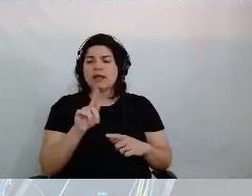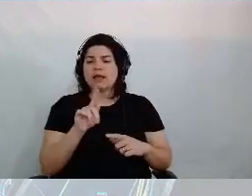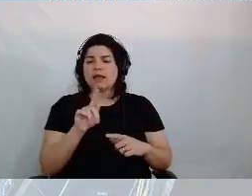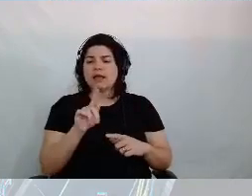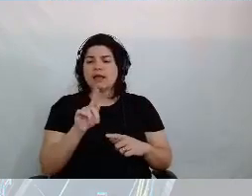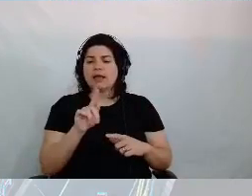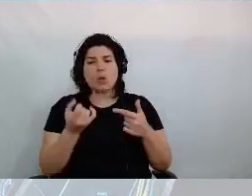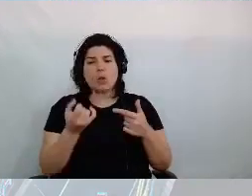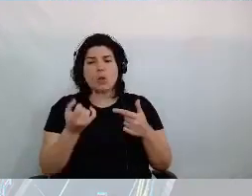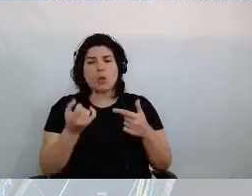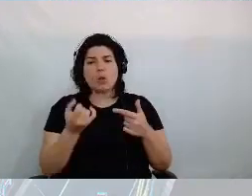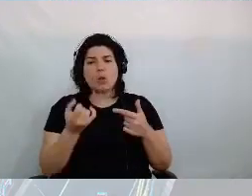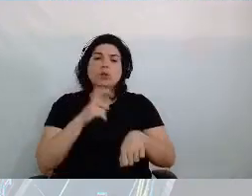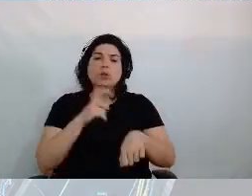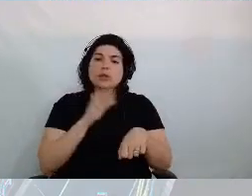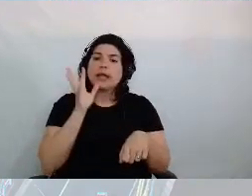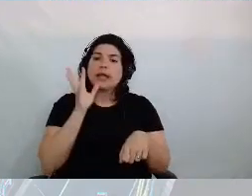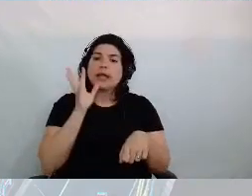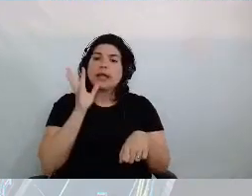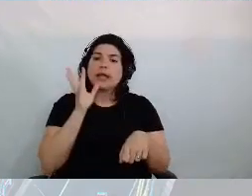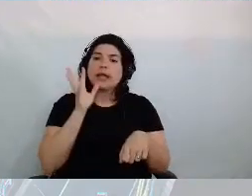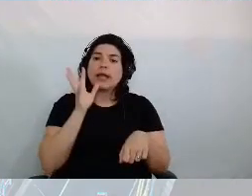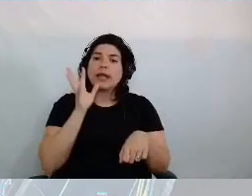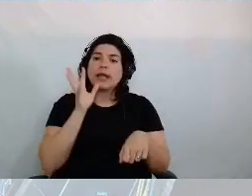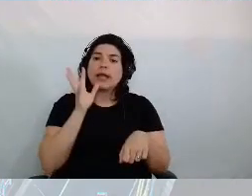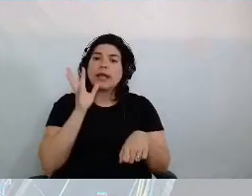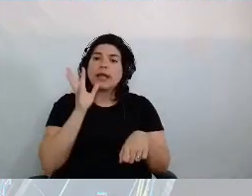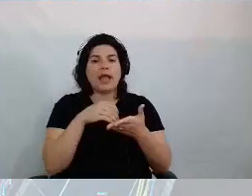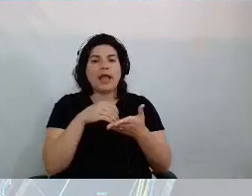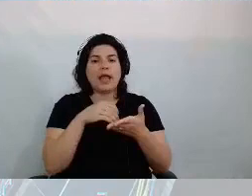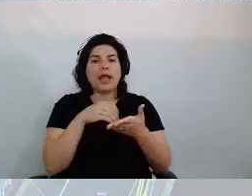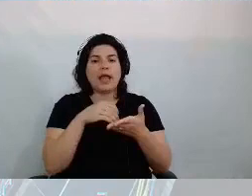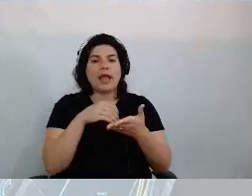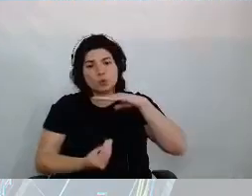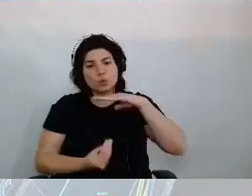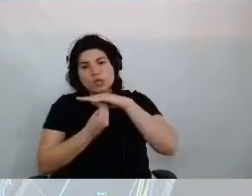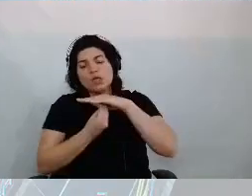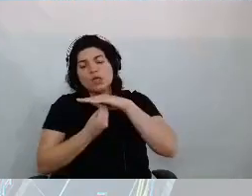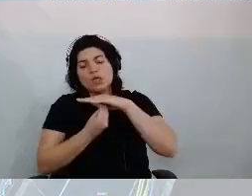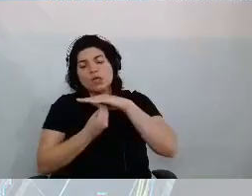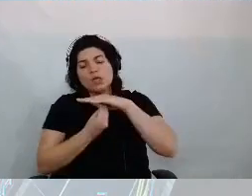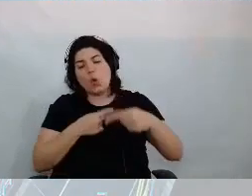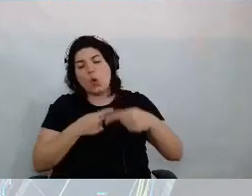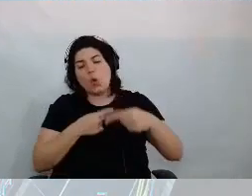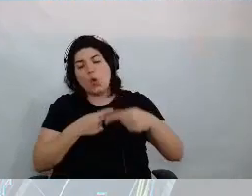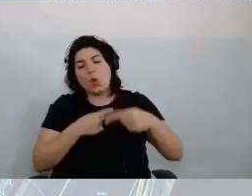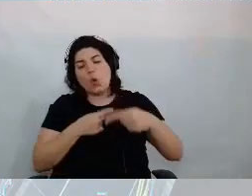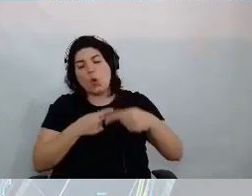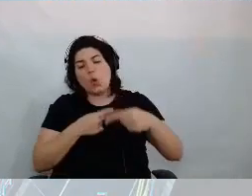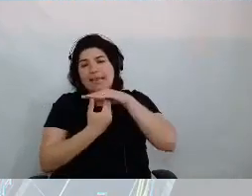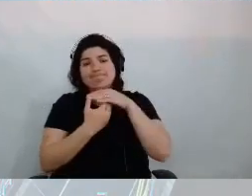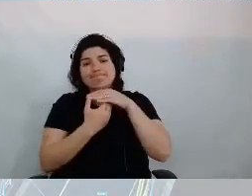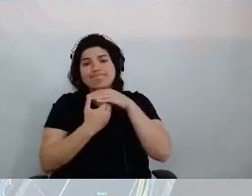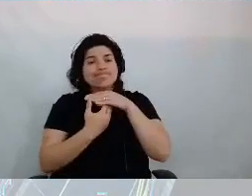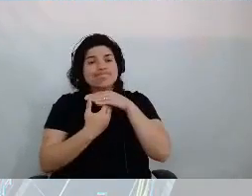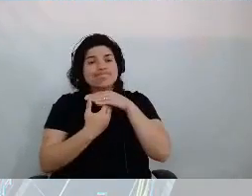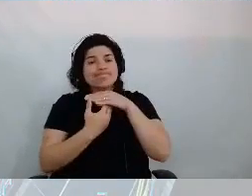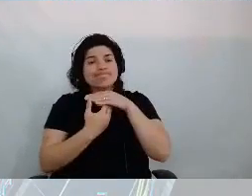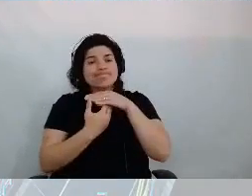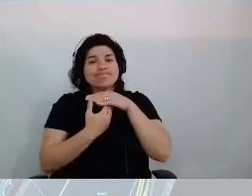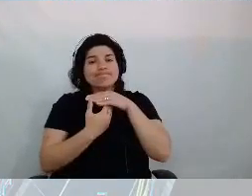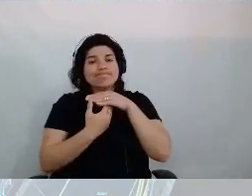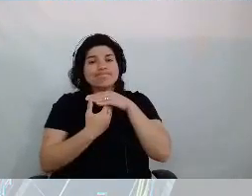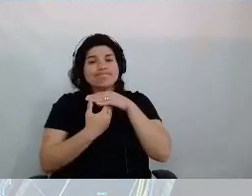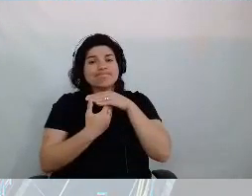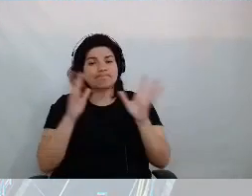demorar para subir a carga, quanto tempo que eu vou rodar na carga máxima. Então, só para explicar brevemente ele aqui, eu falo aqui o total